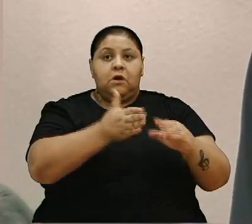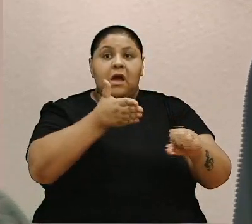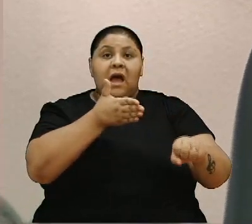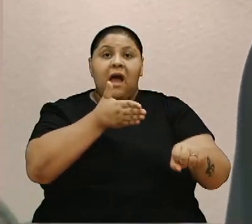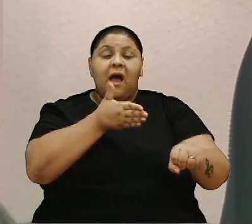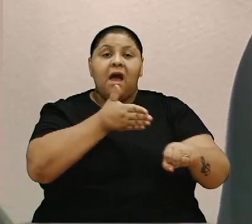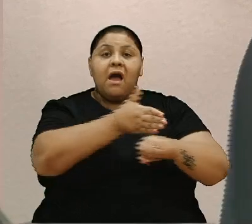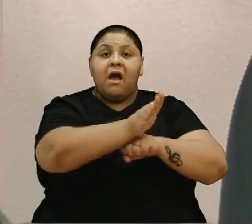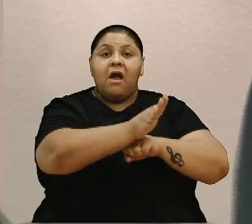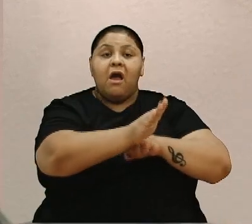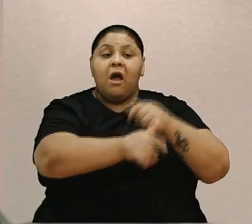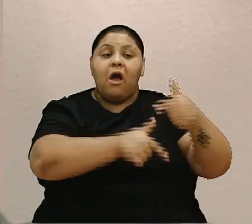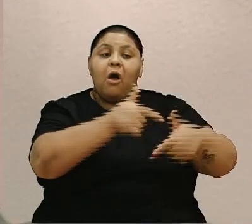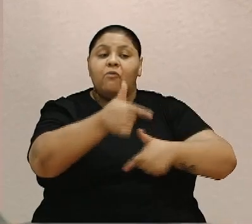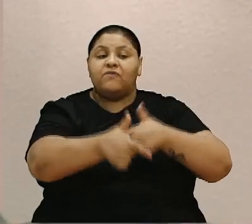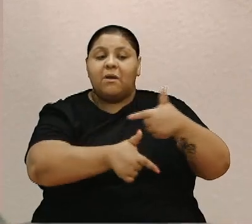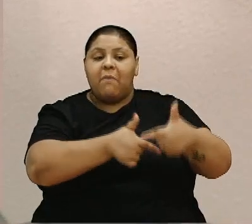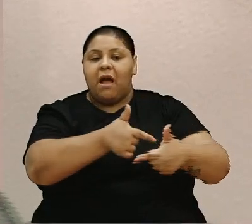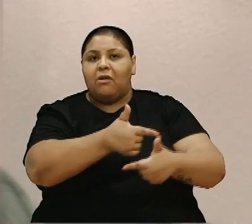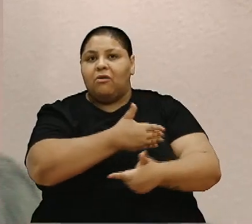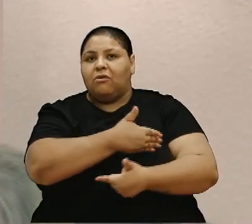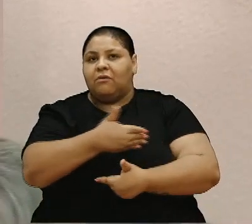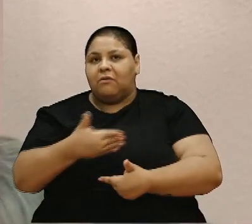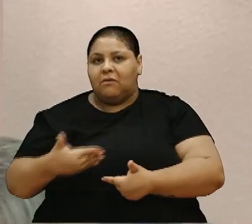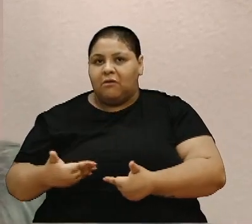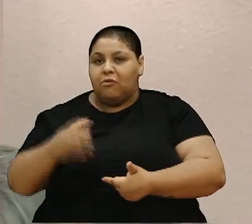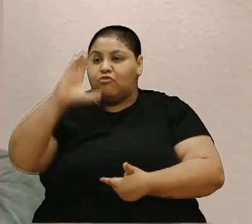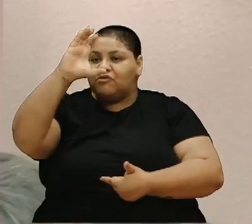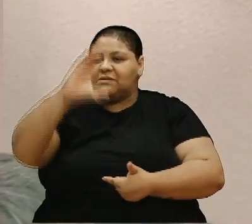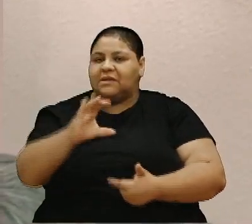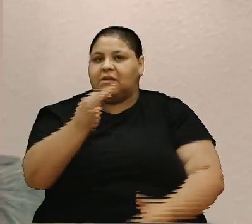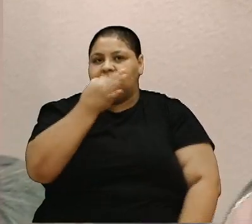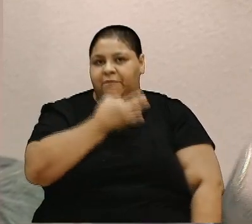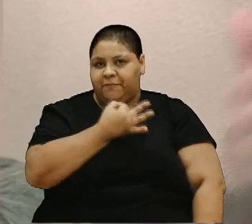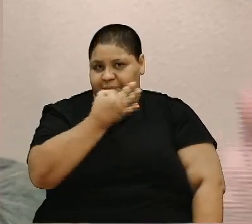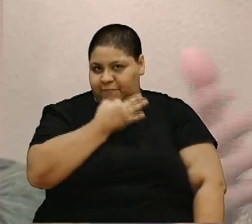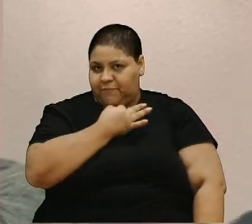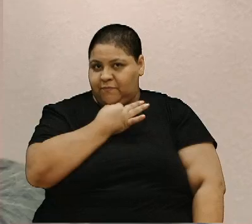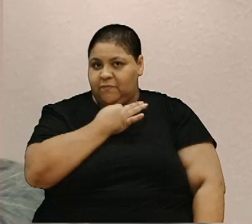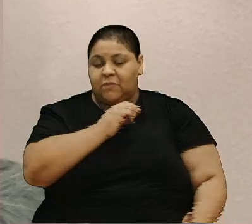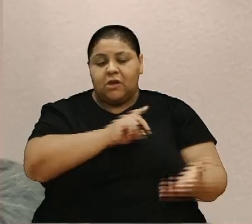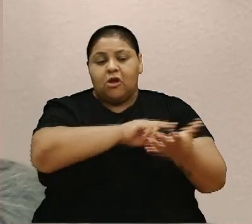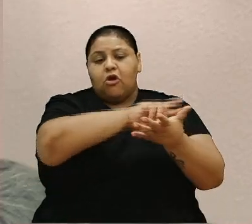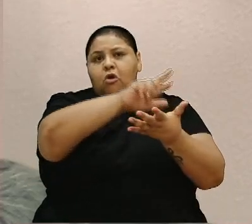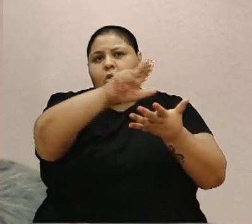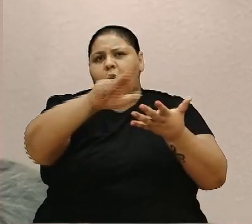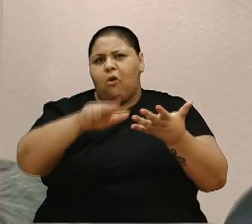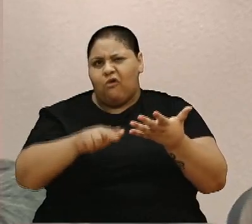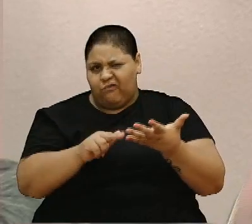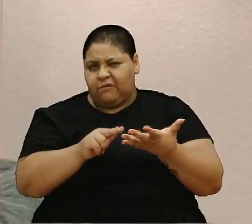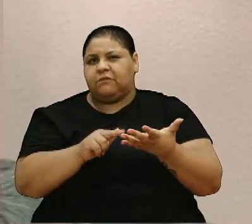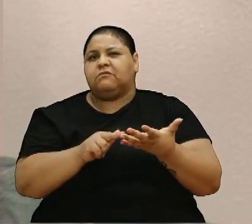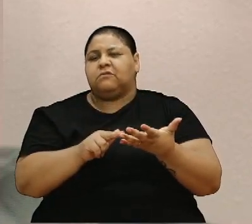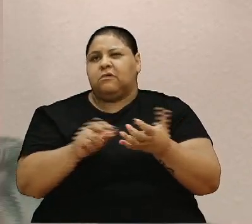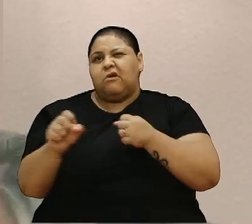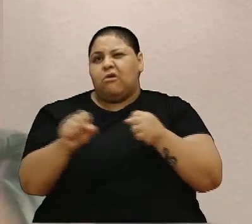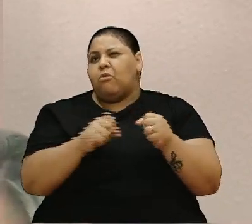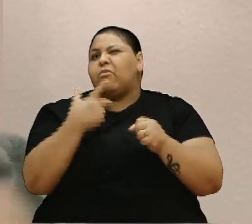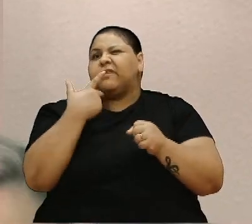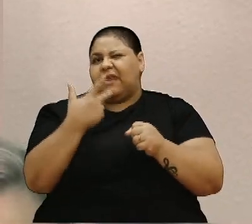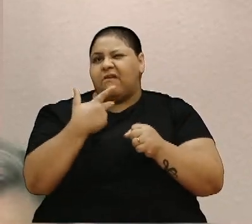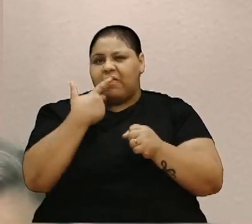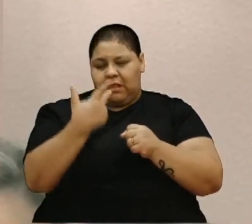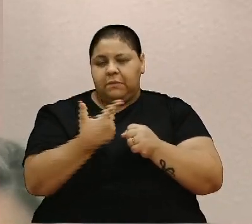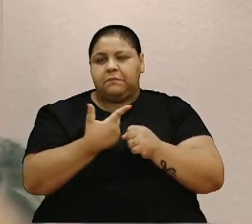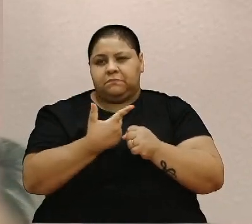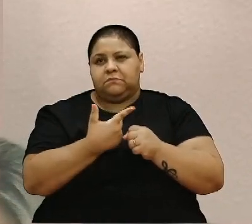acesso aos serviços públicos por cidadão caxiense. Dentre tantas outras coisas mais que a gente poderia